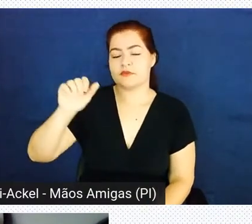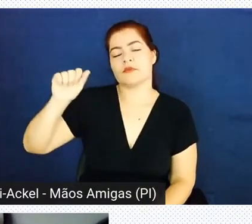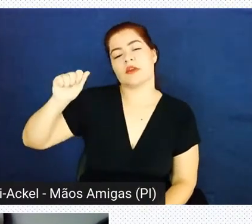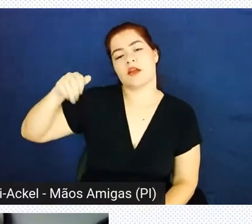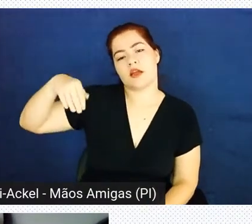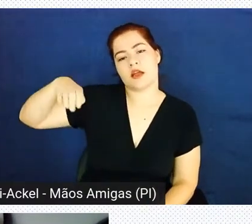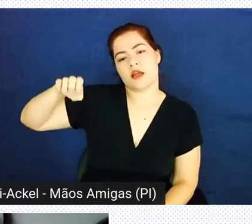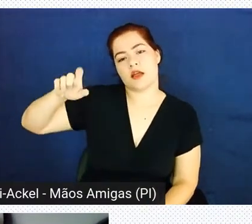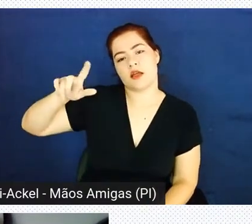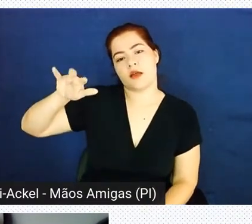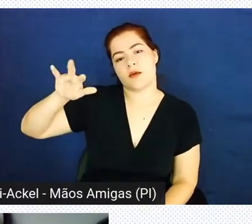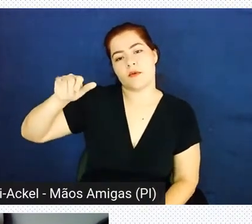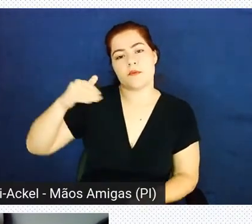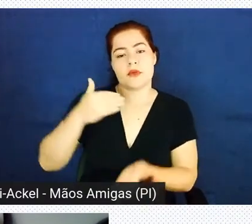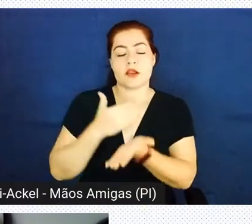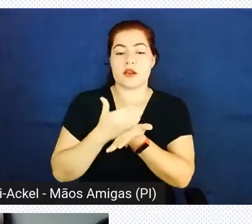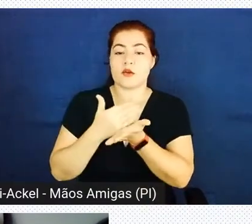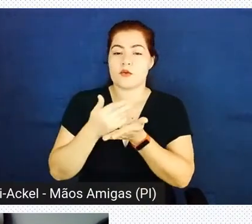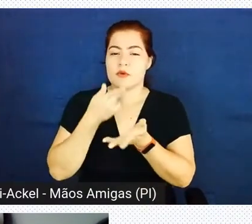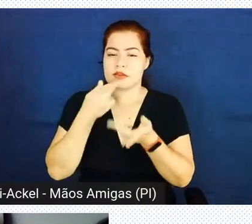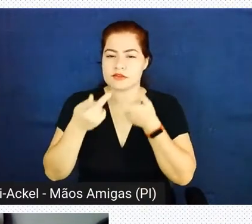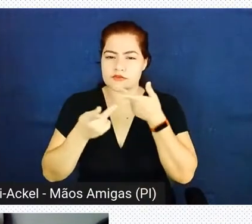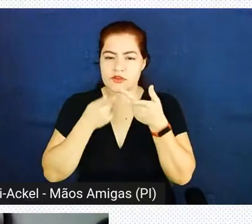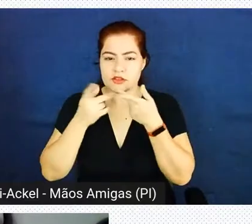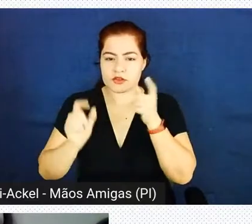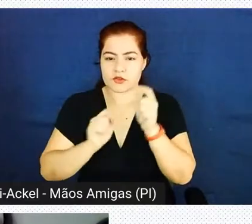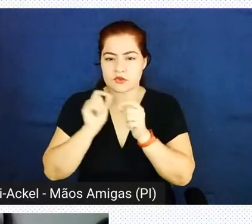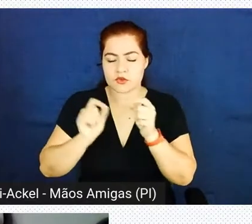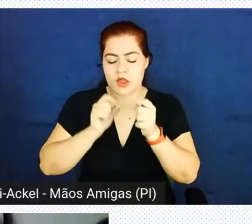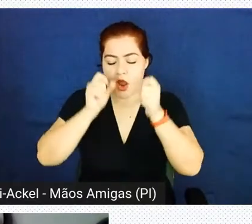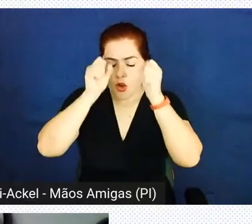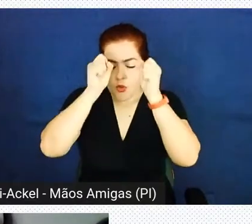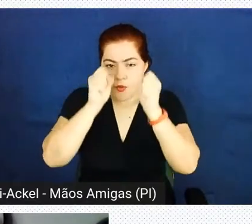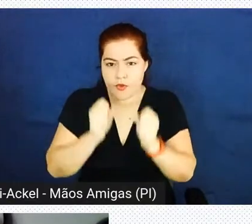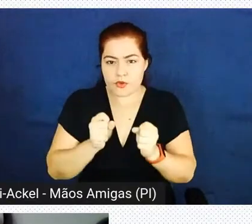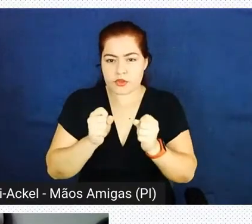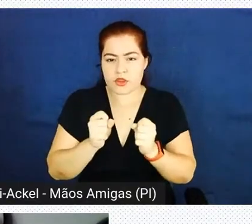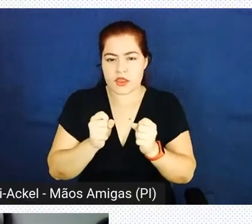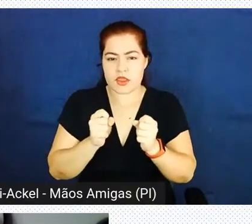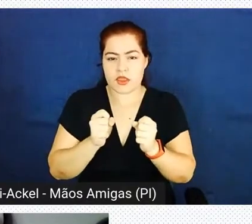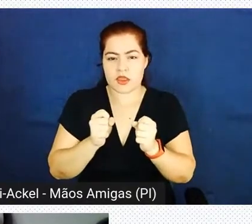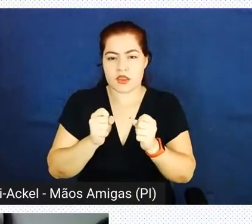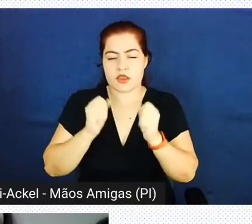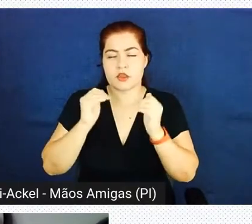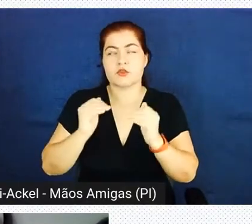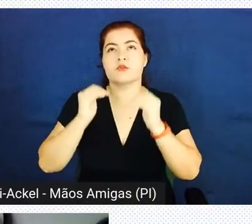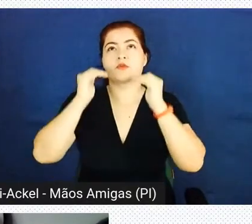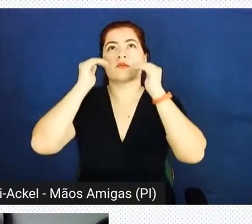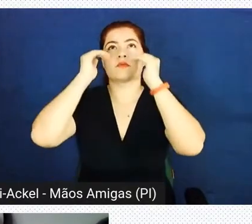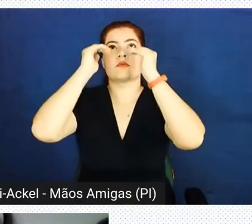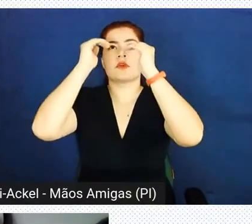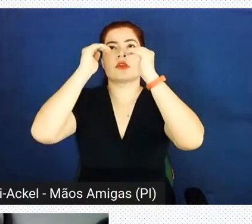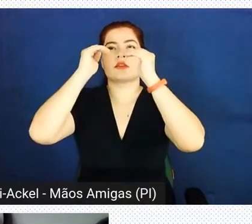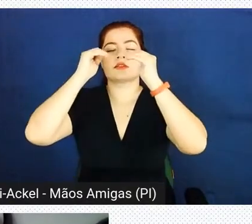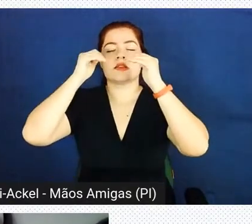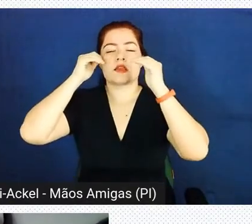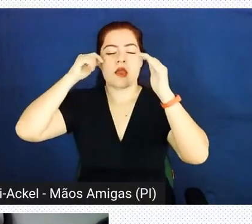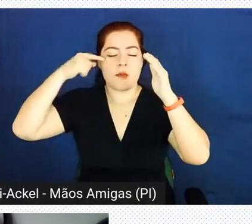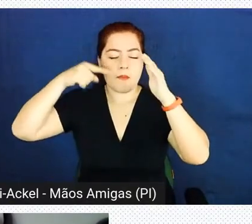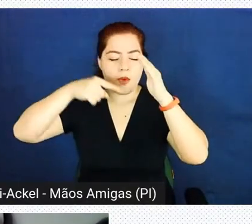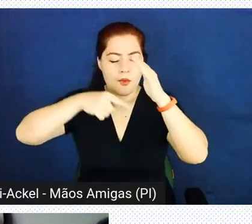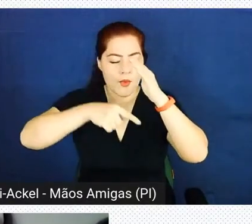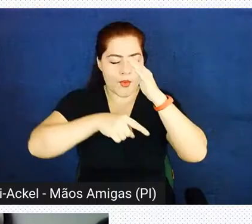que o poder de penetração do mestre no âmago das questões que lhe